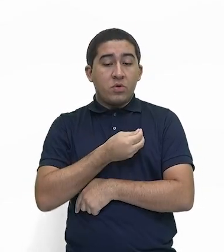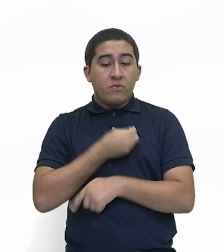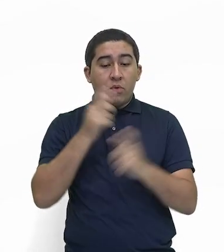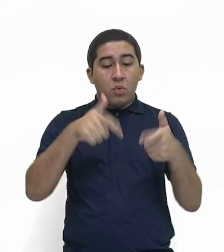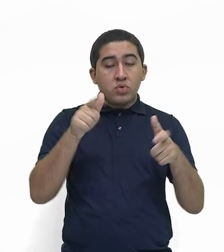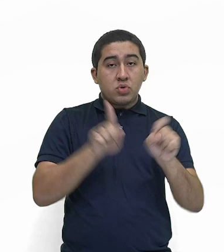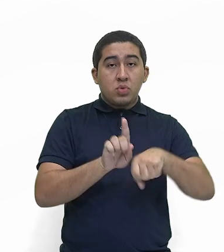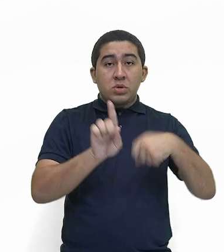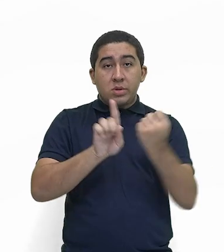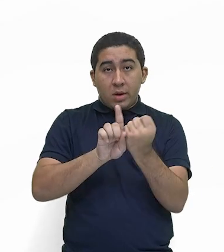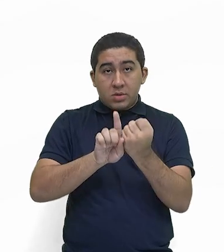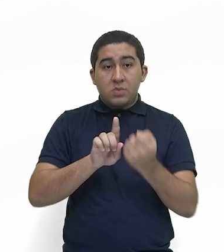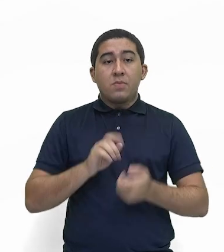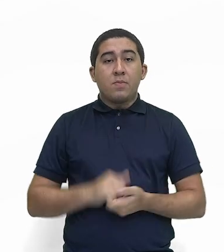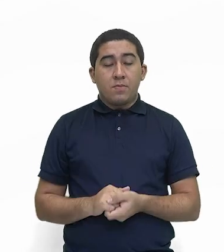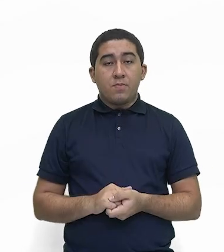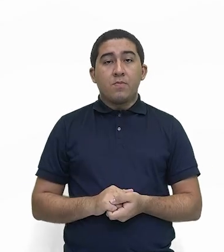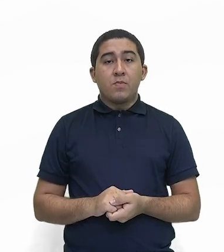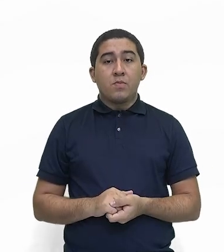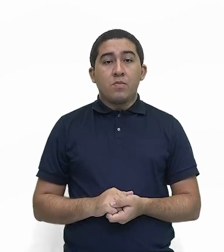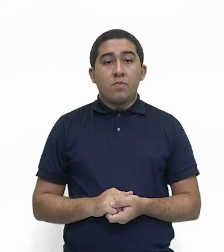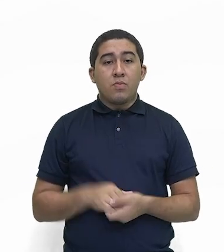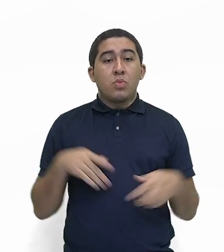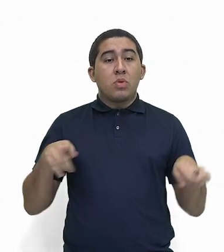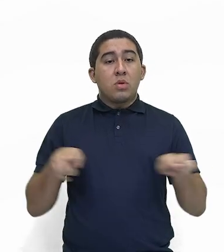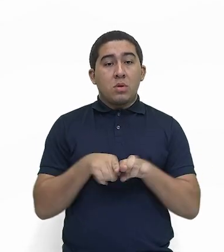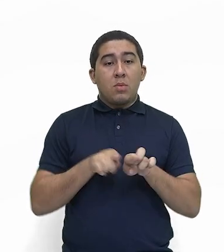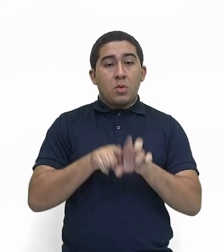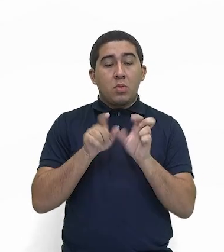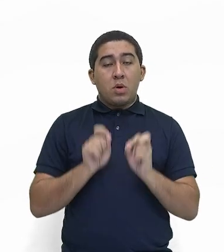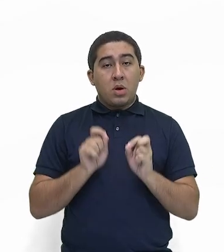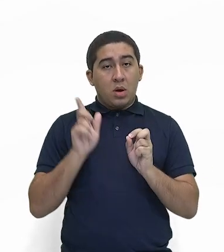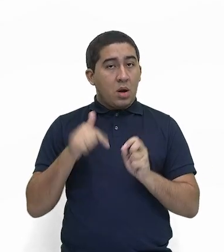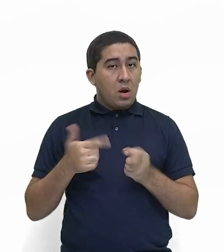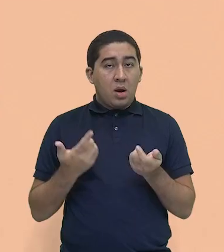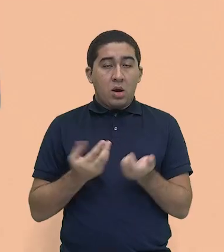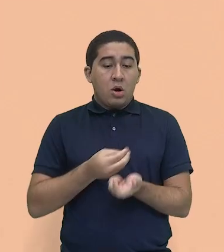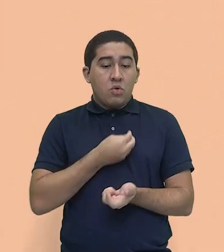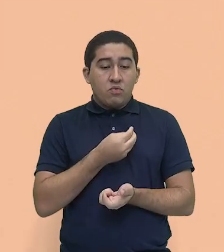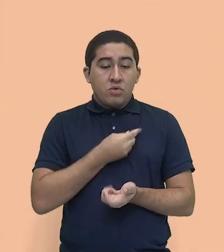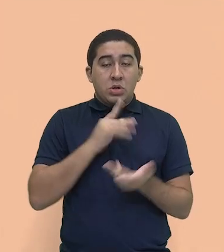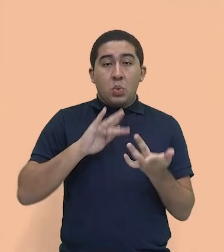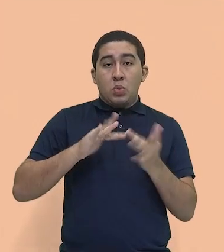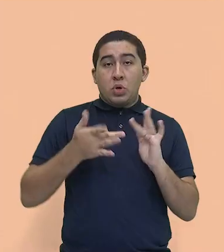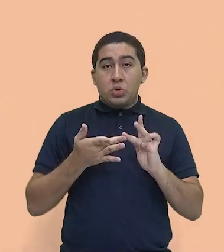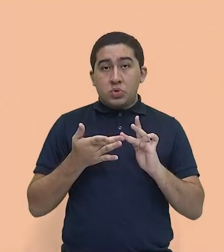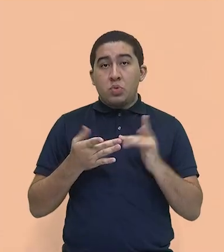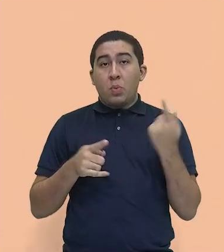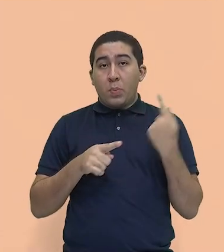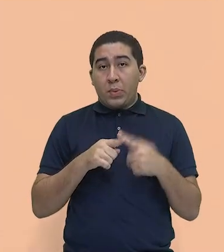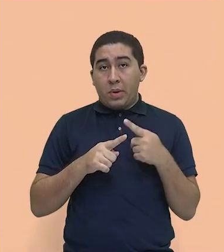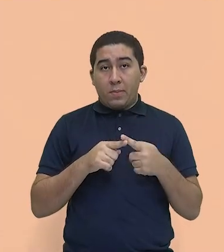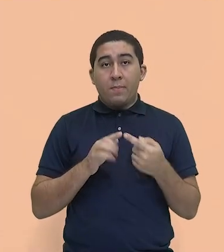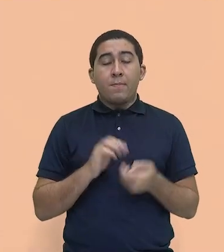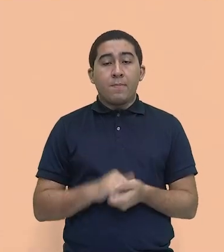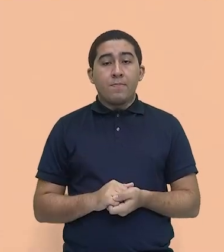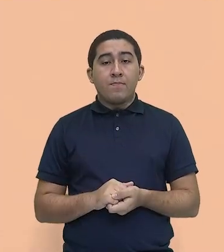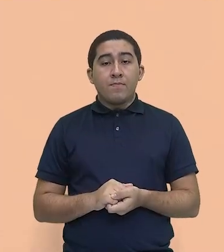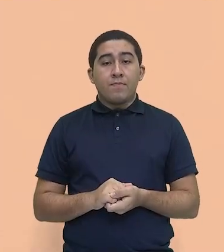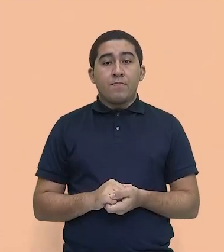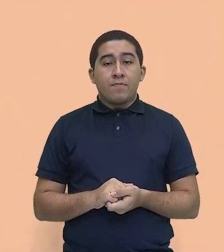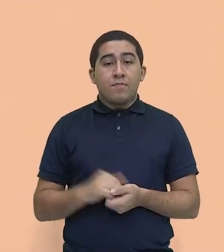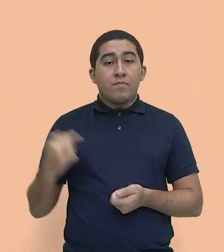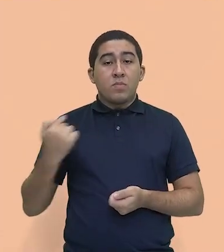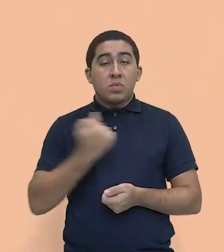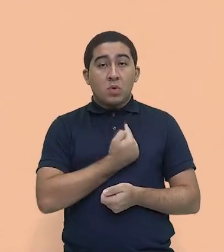em sociedade, né? E também as questões existenciais. Afinal de contas,